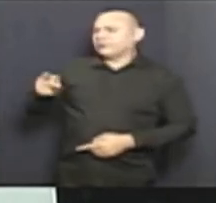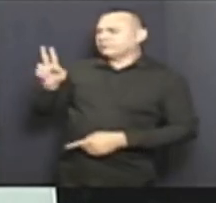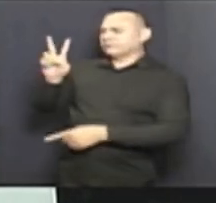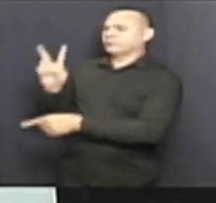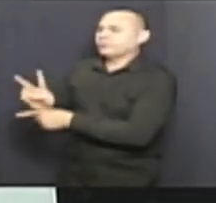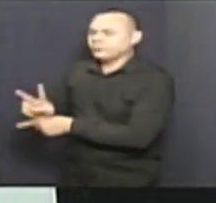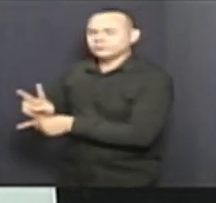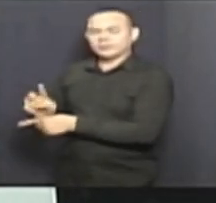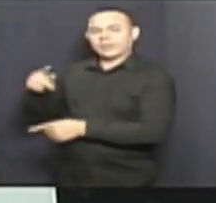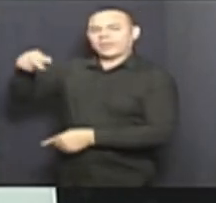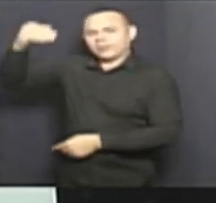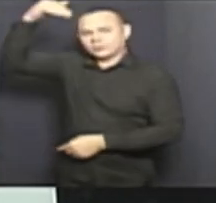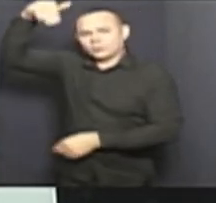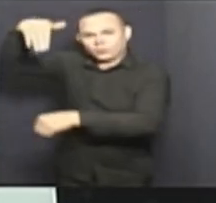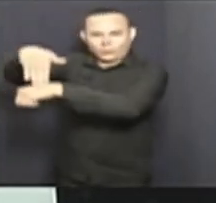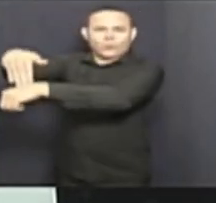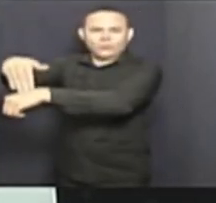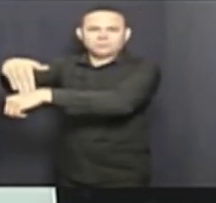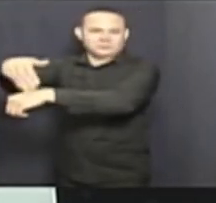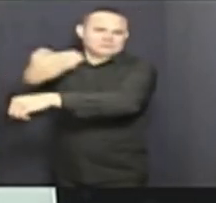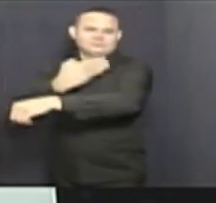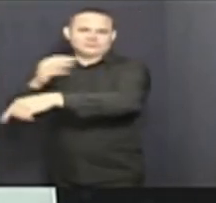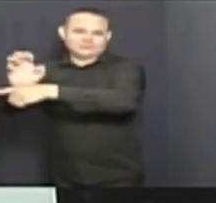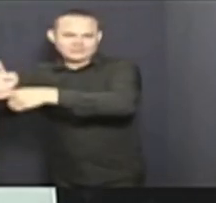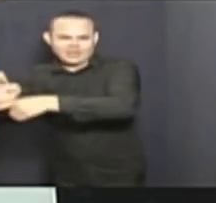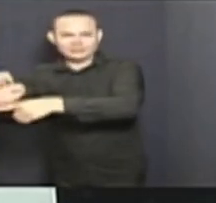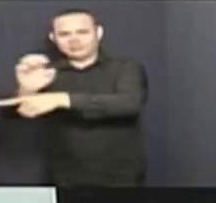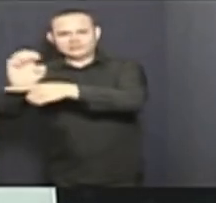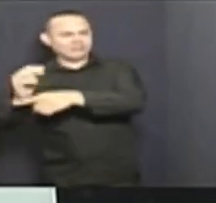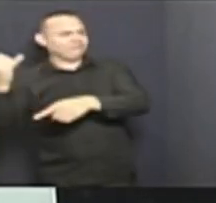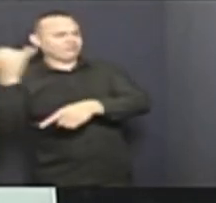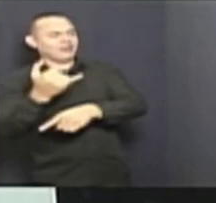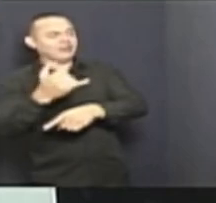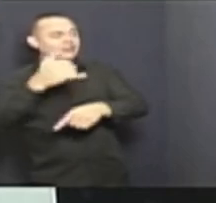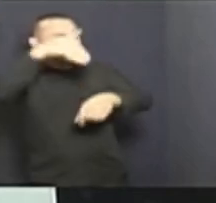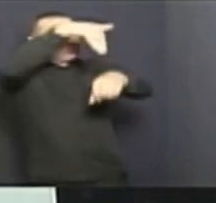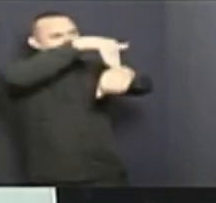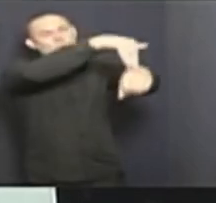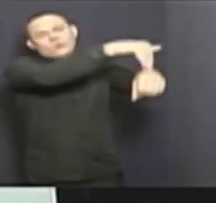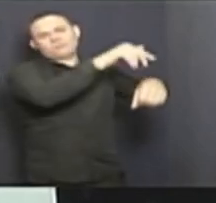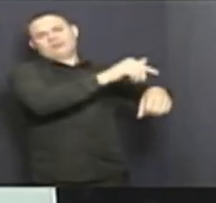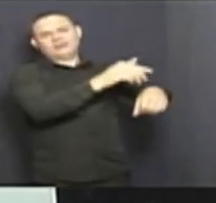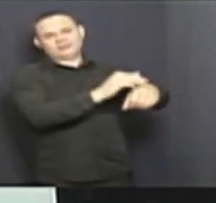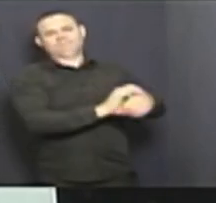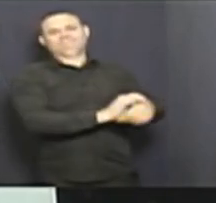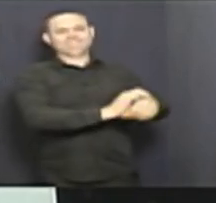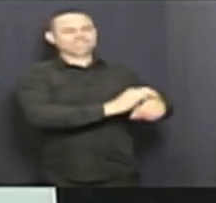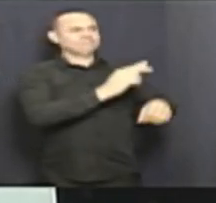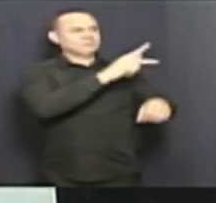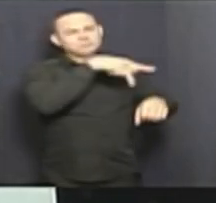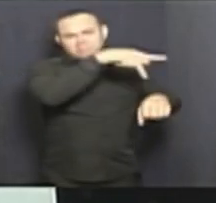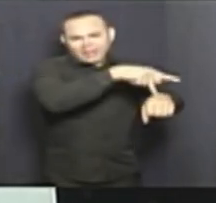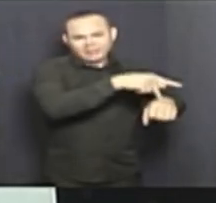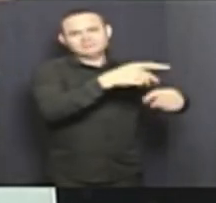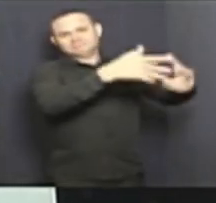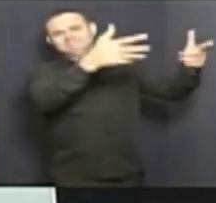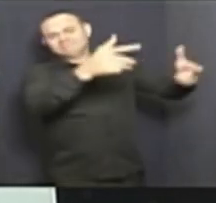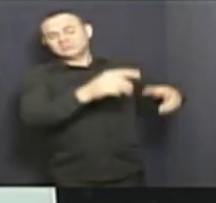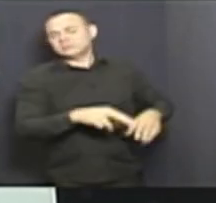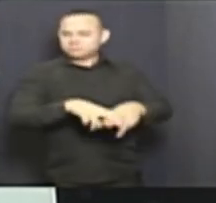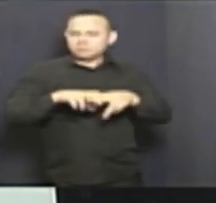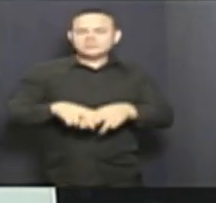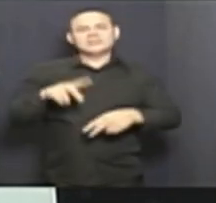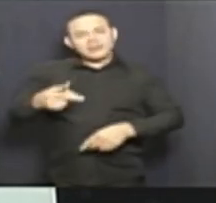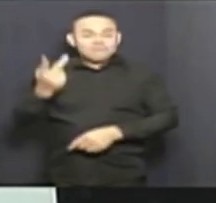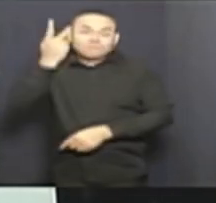política para que nós possamos extinguir combater com tolerância zero à segurança pública em nosso estado é